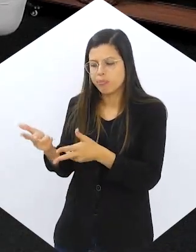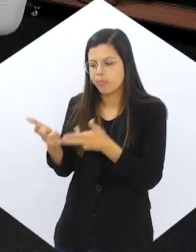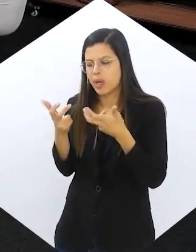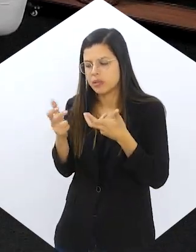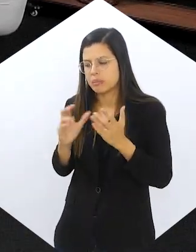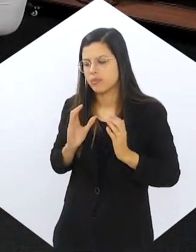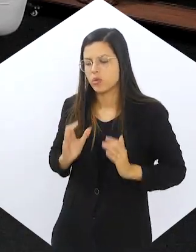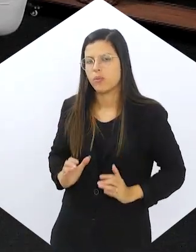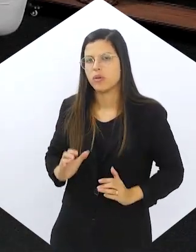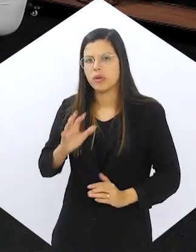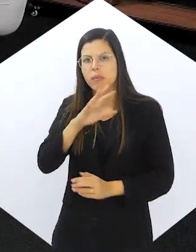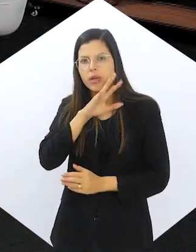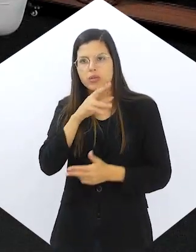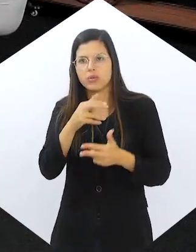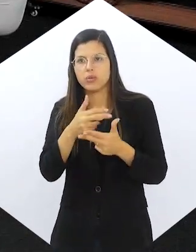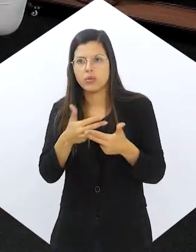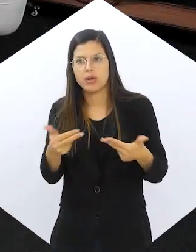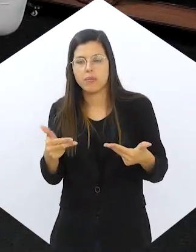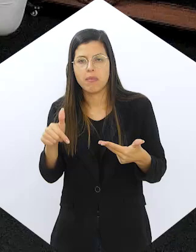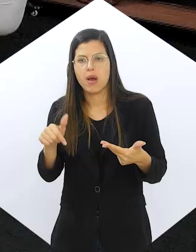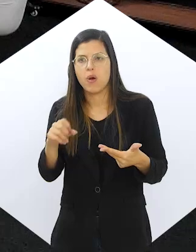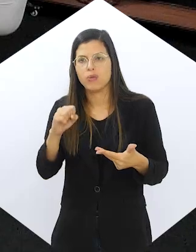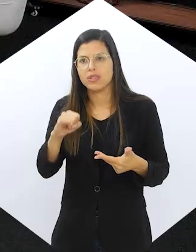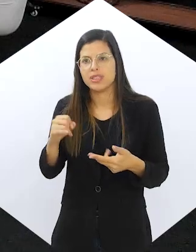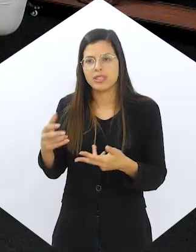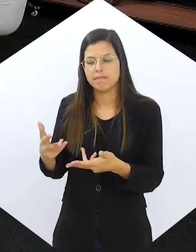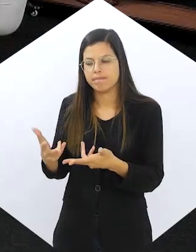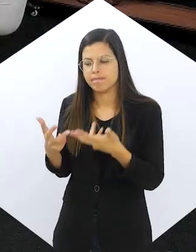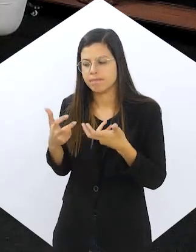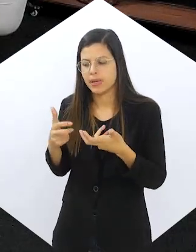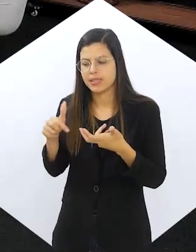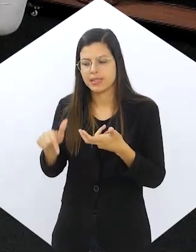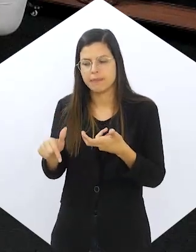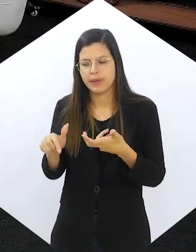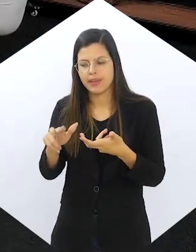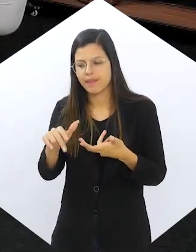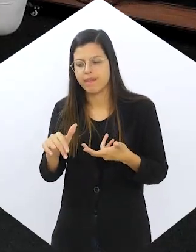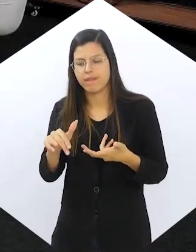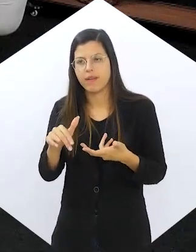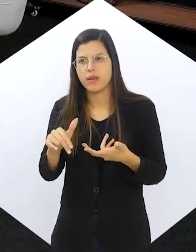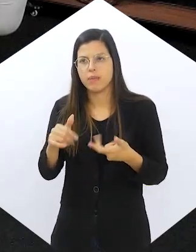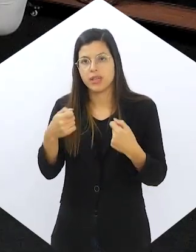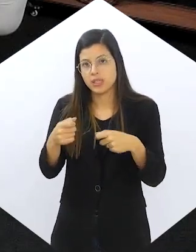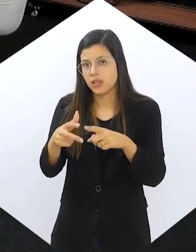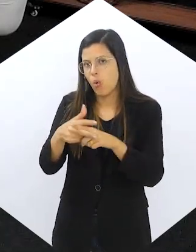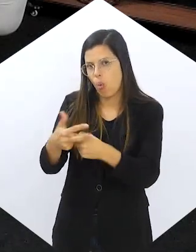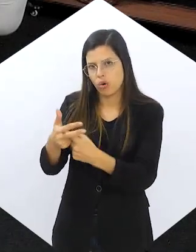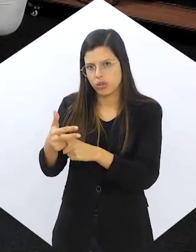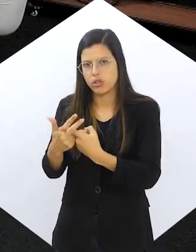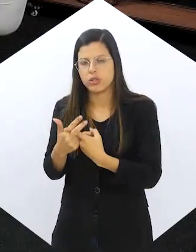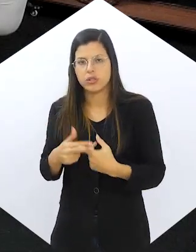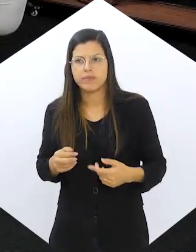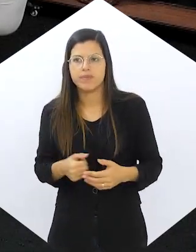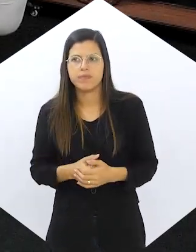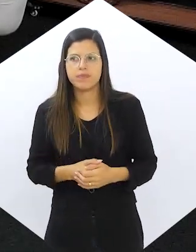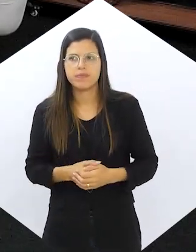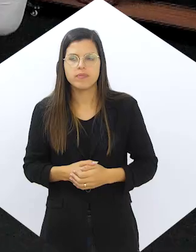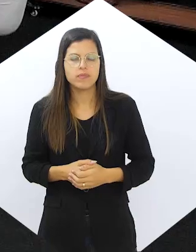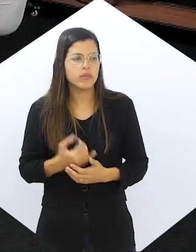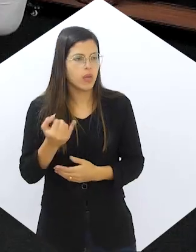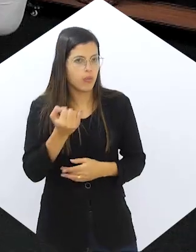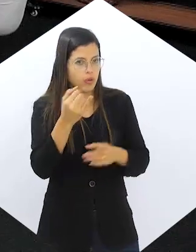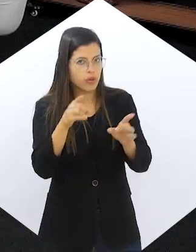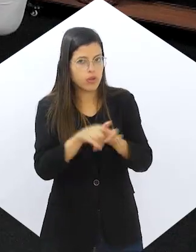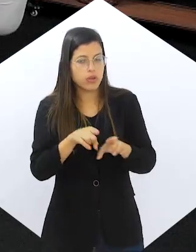ver se achar que ele vai dar um deslize, reprimir, como é que se diz? Corrigir. Agora, muito importante também,